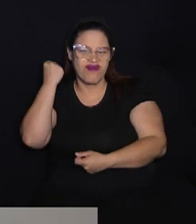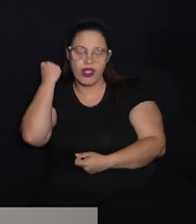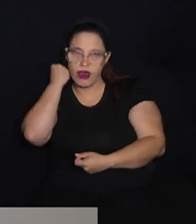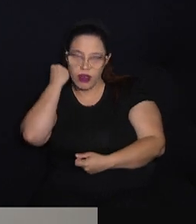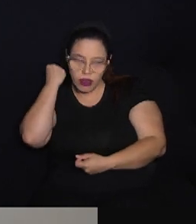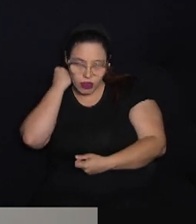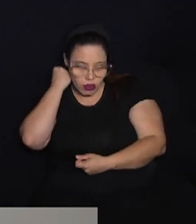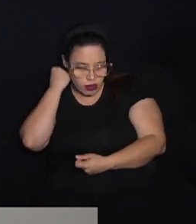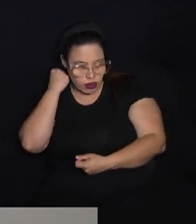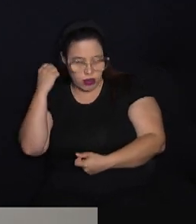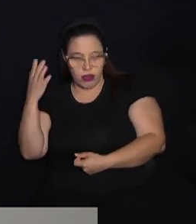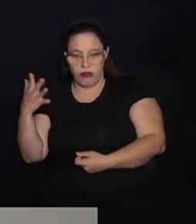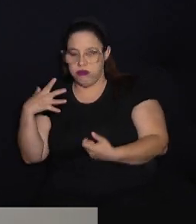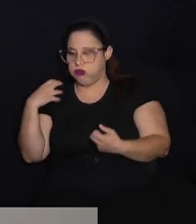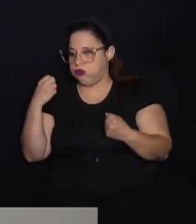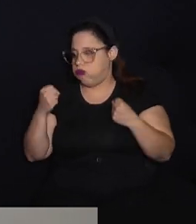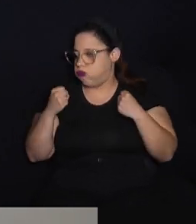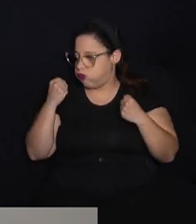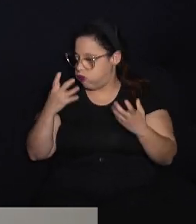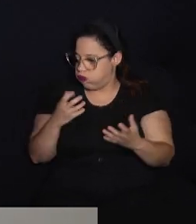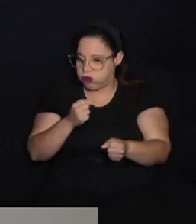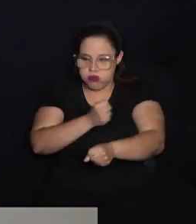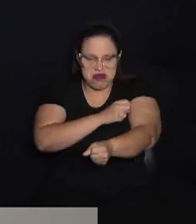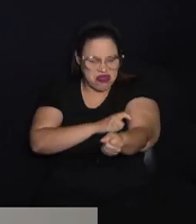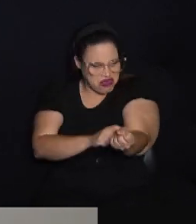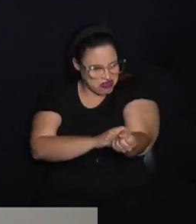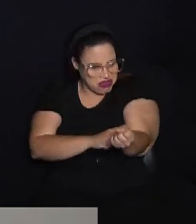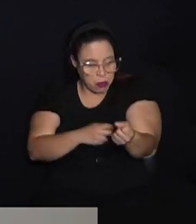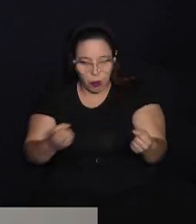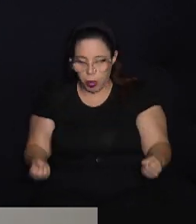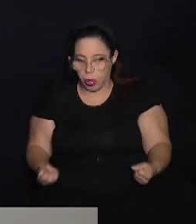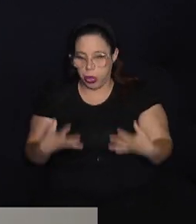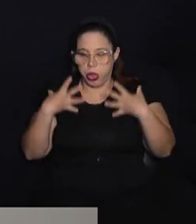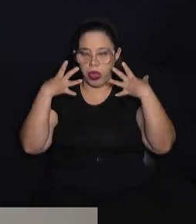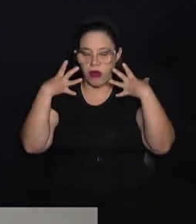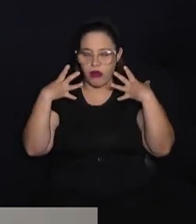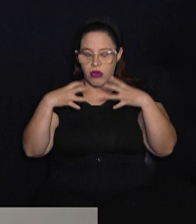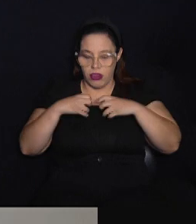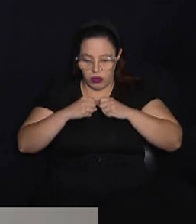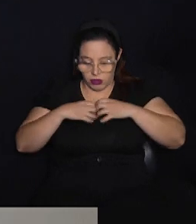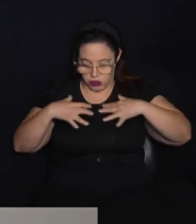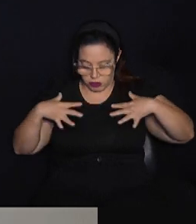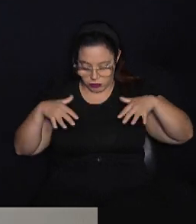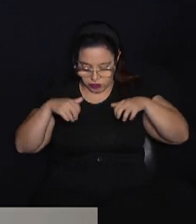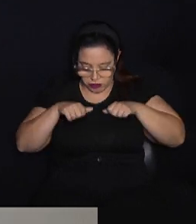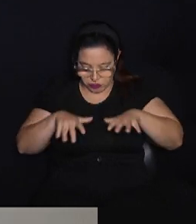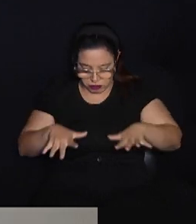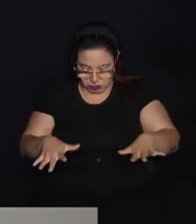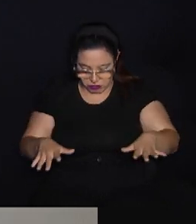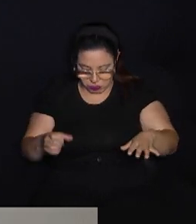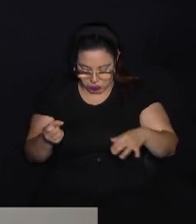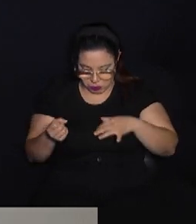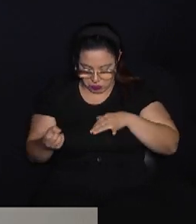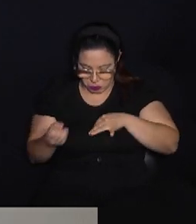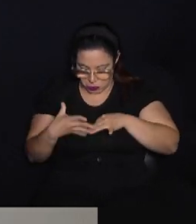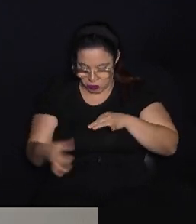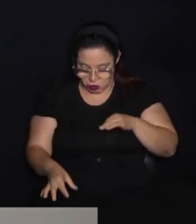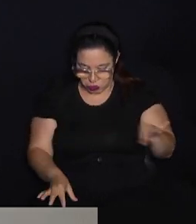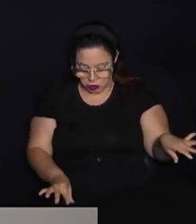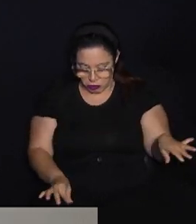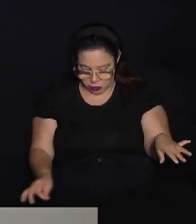passa por algum estresse, algum fator estressor, e isso desencadeia o aumento da lesão e o aparecimento de novas lesões.